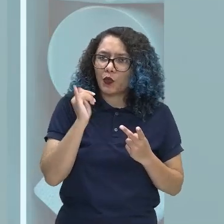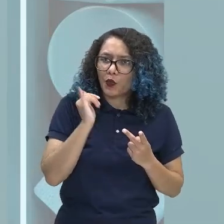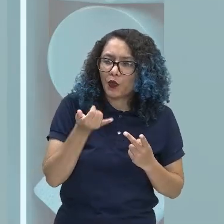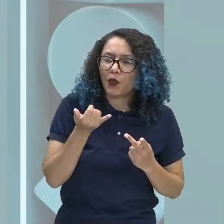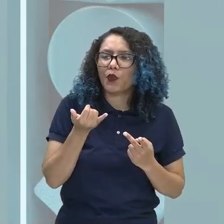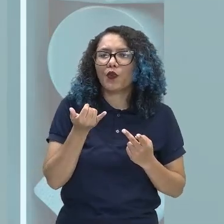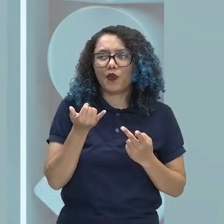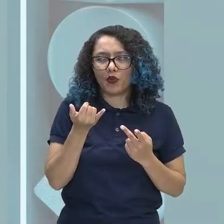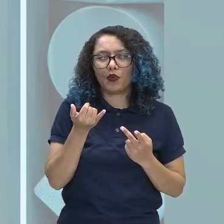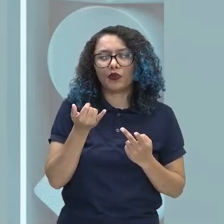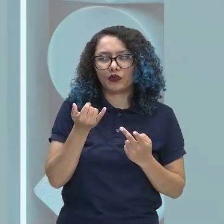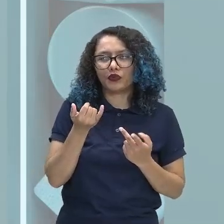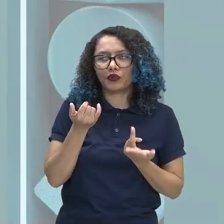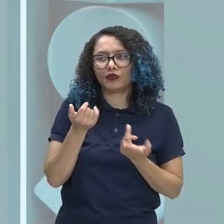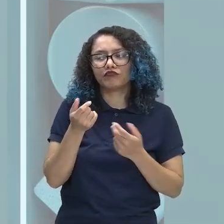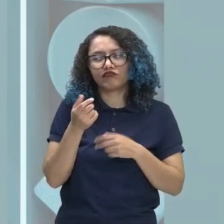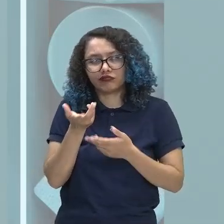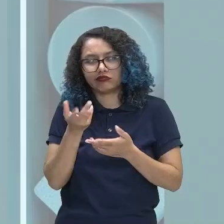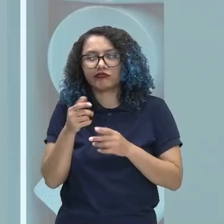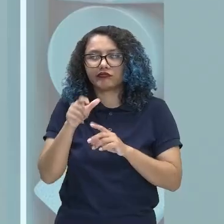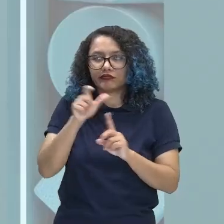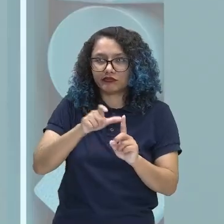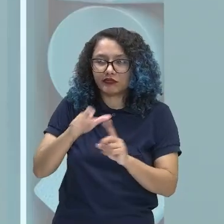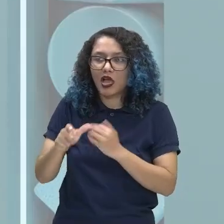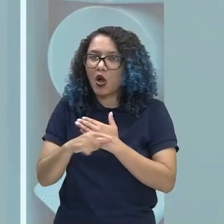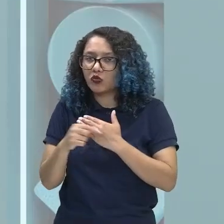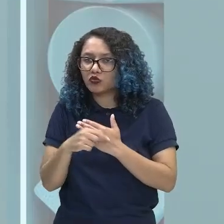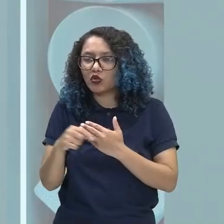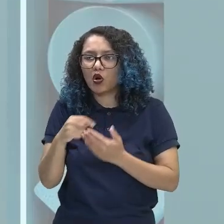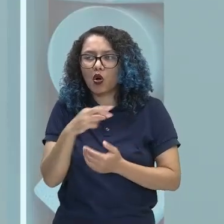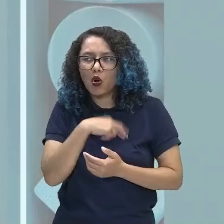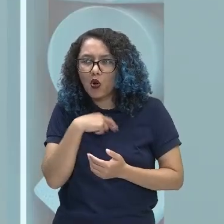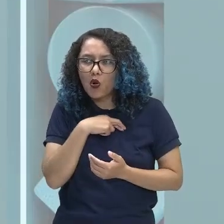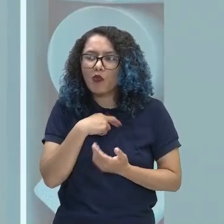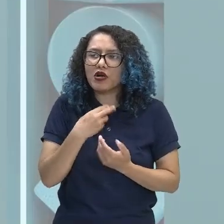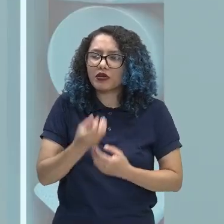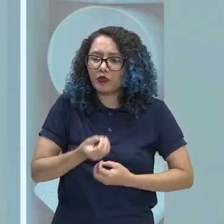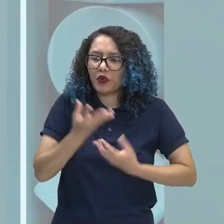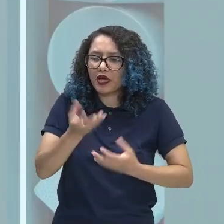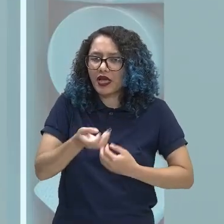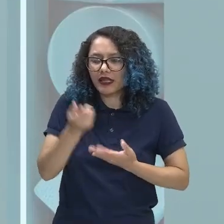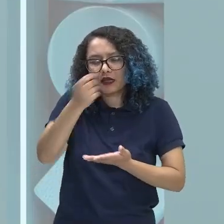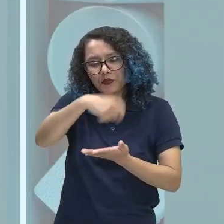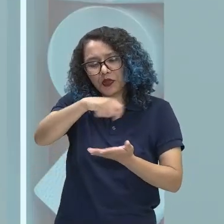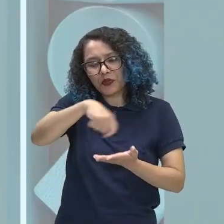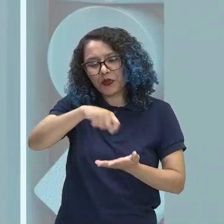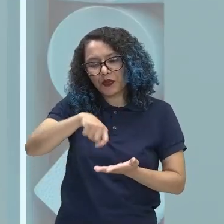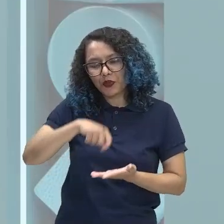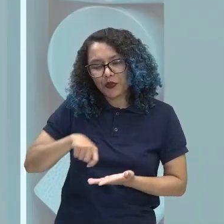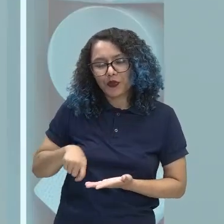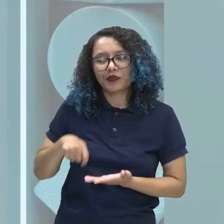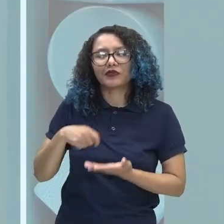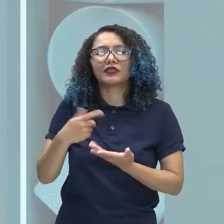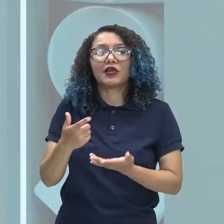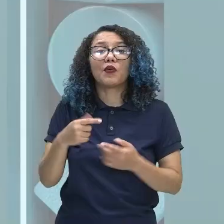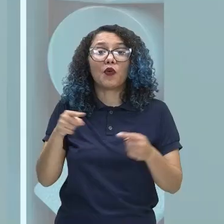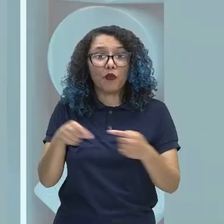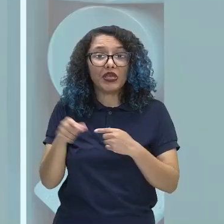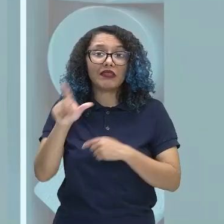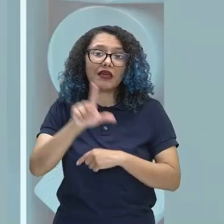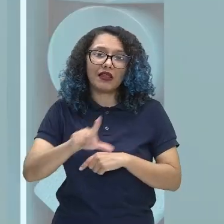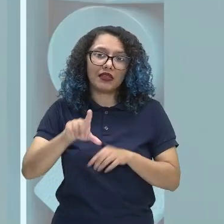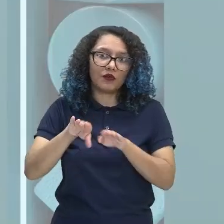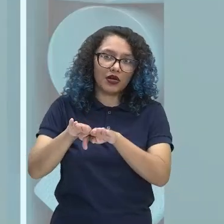aí pelos romancistas, pelos poetas, pelos escritores, essa língua é a norma